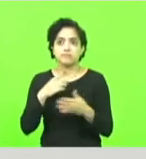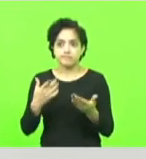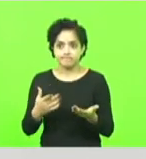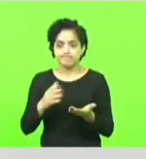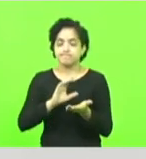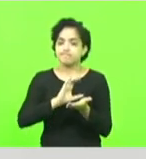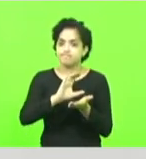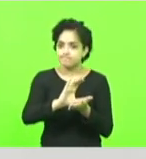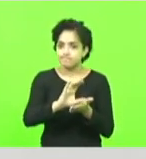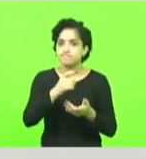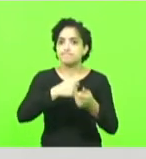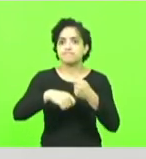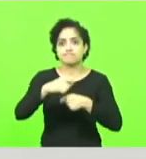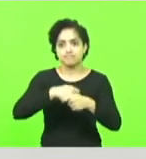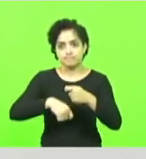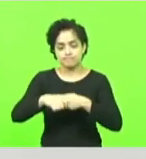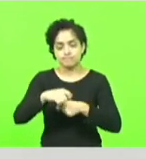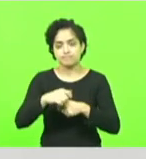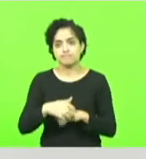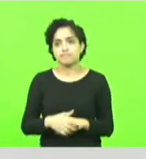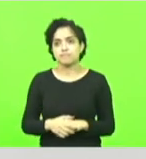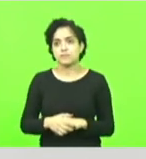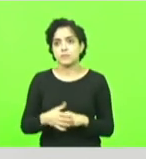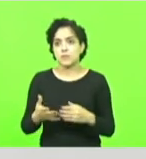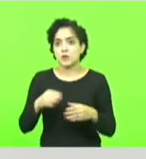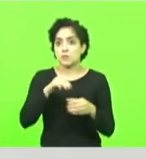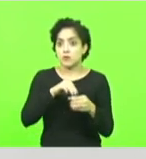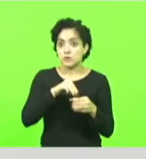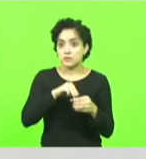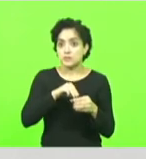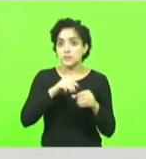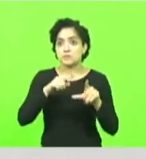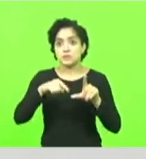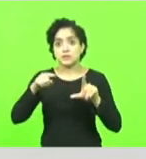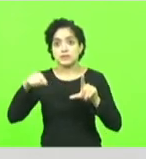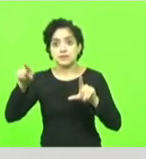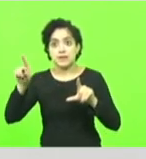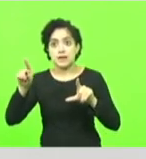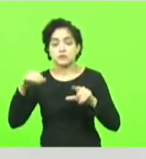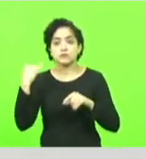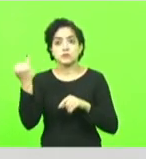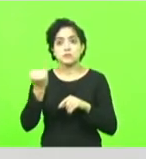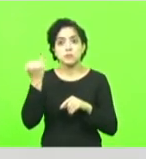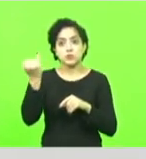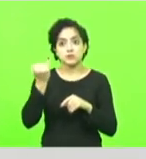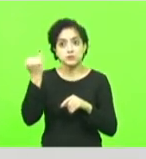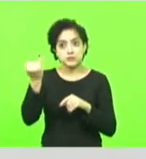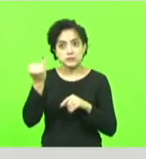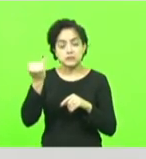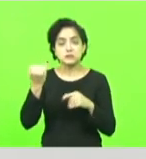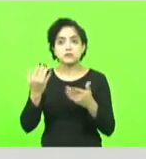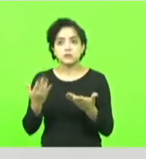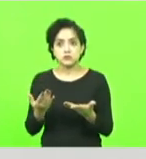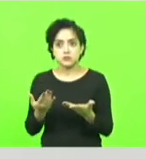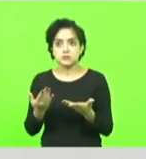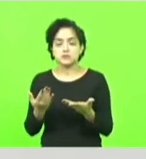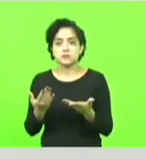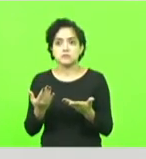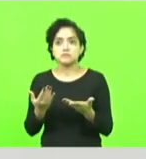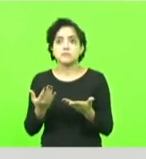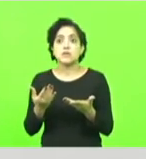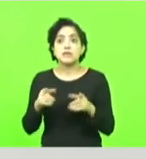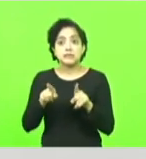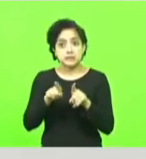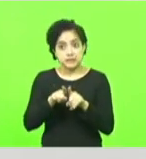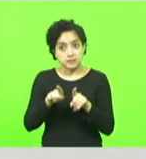a gente fortalece a segurança pública. Um município que tem dados importantes, né, e significativos na segurança pública, tornam-se também